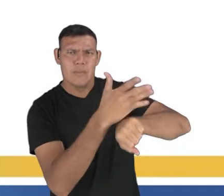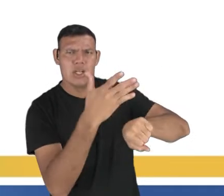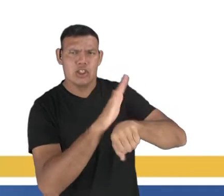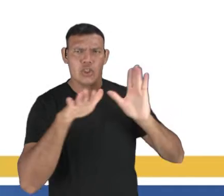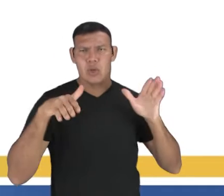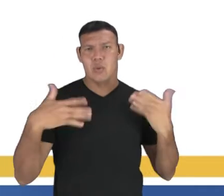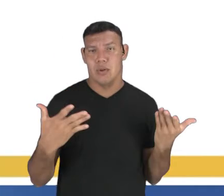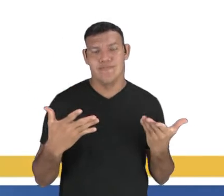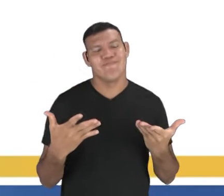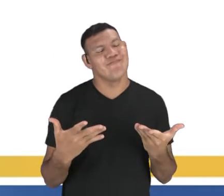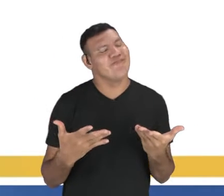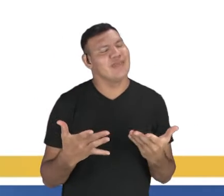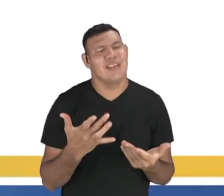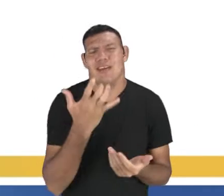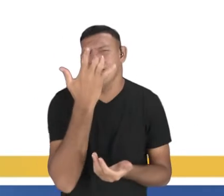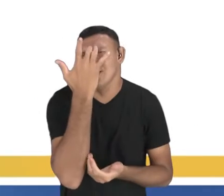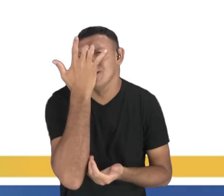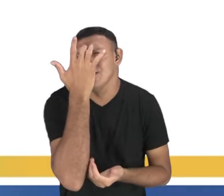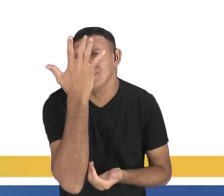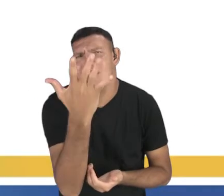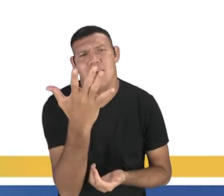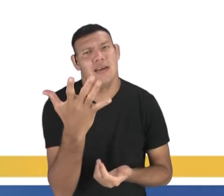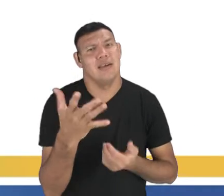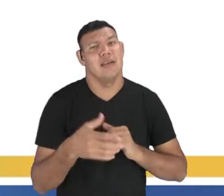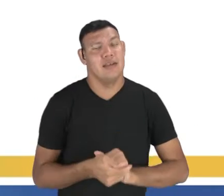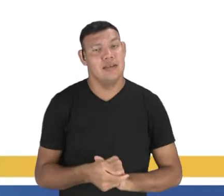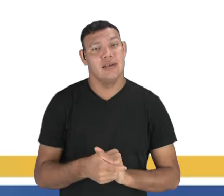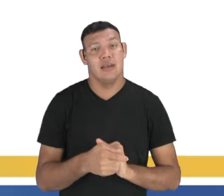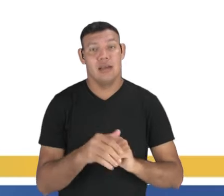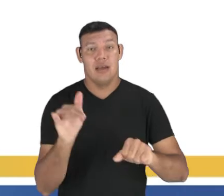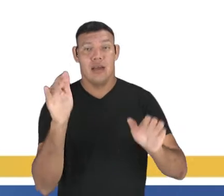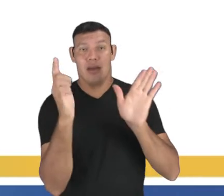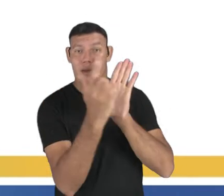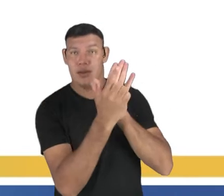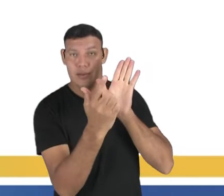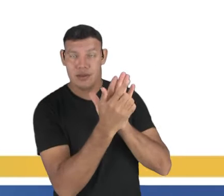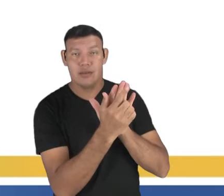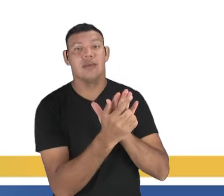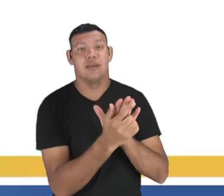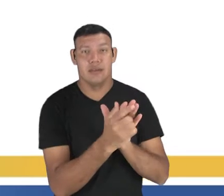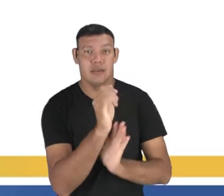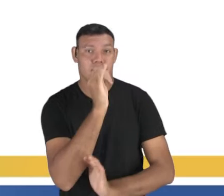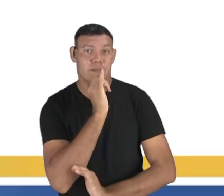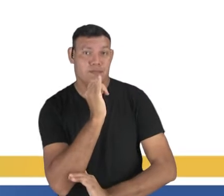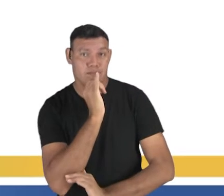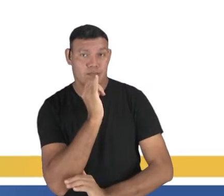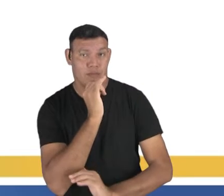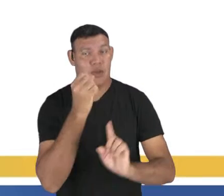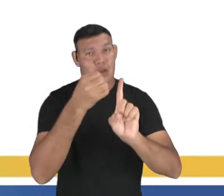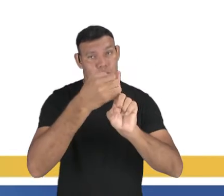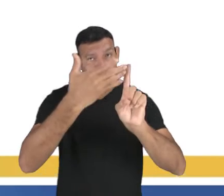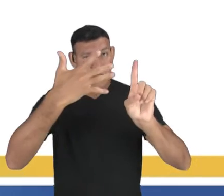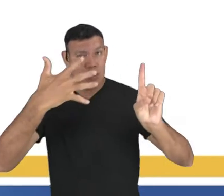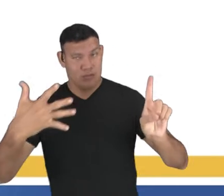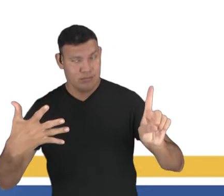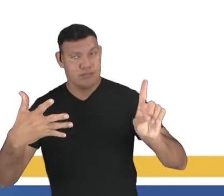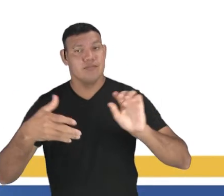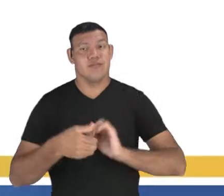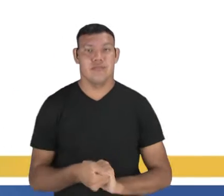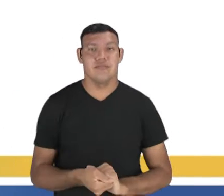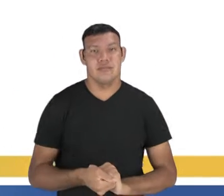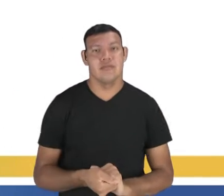é simples. A função desses operadores é para me ajudar a exemplificar um argumento. Eles me